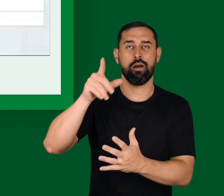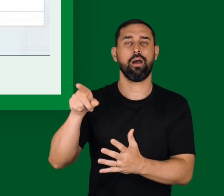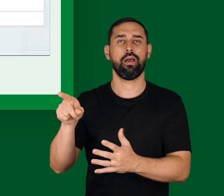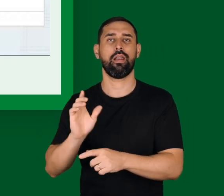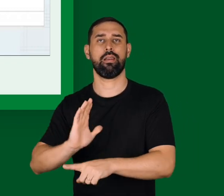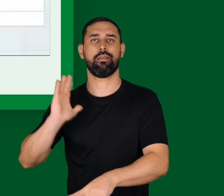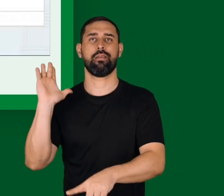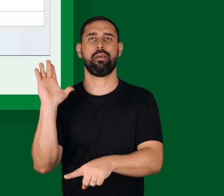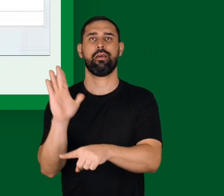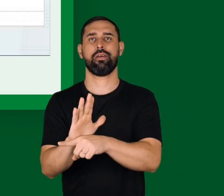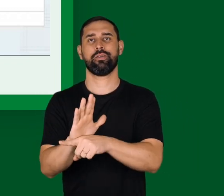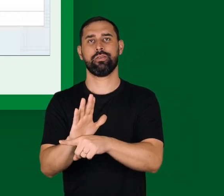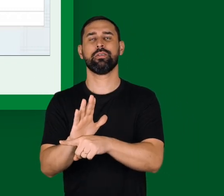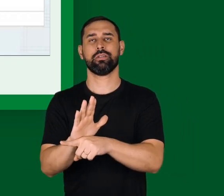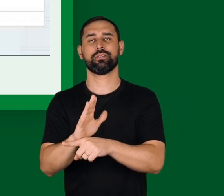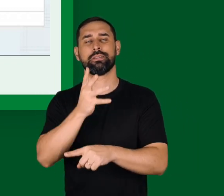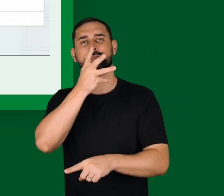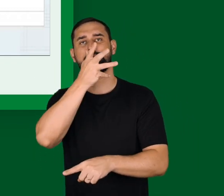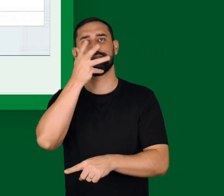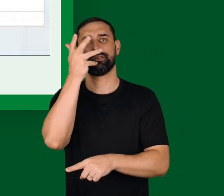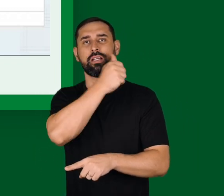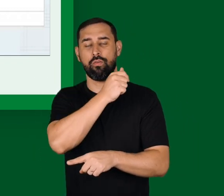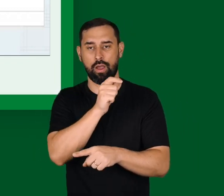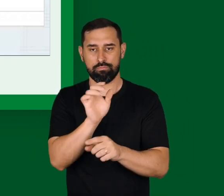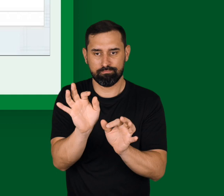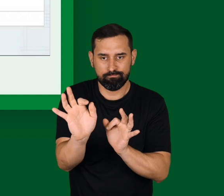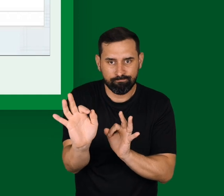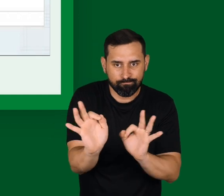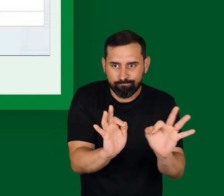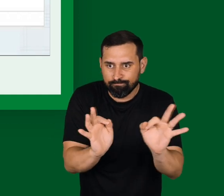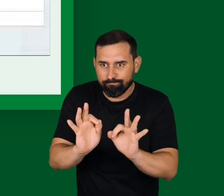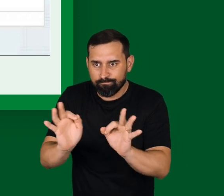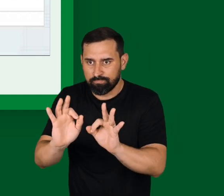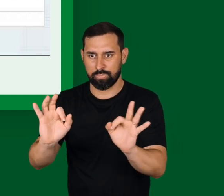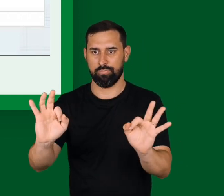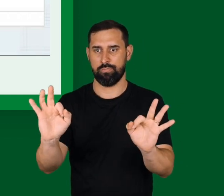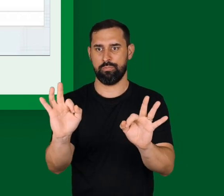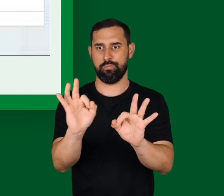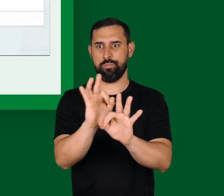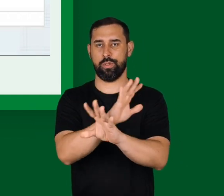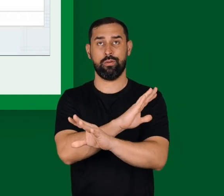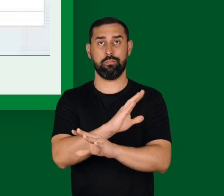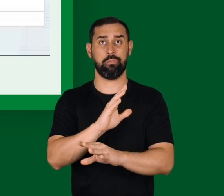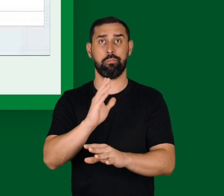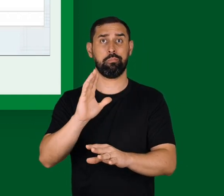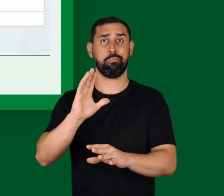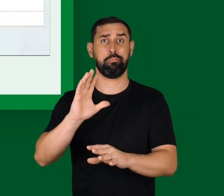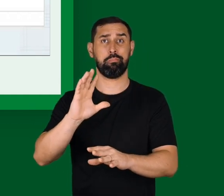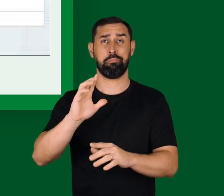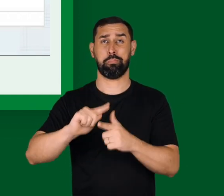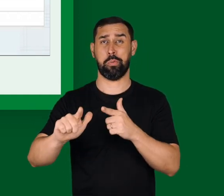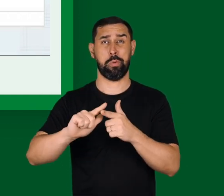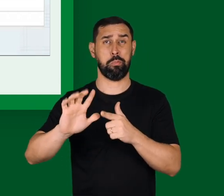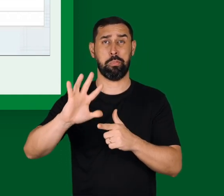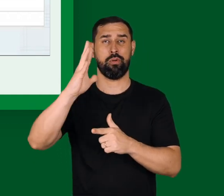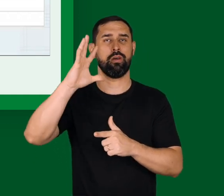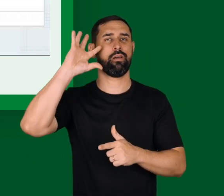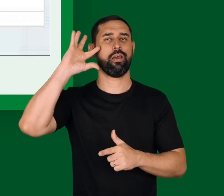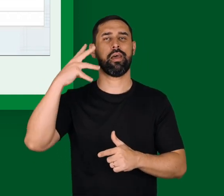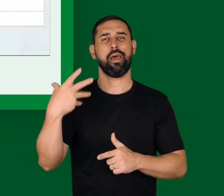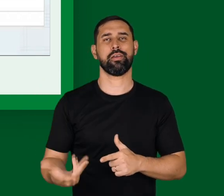lá migrar para ser a turma de contingência para corrigir as condições, né, que se levaram